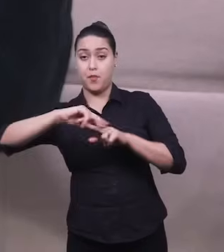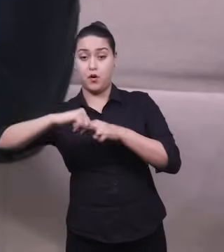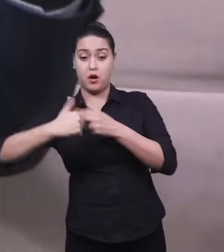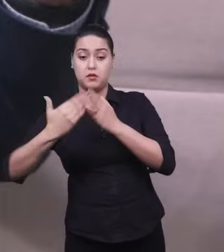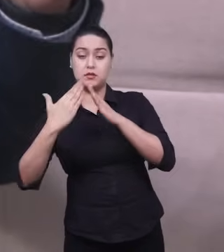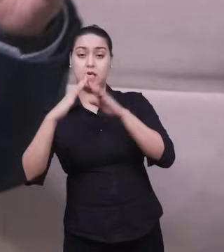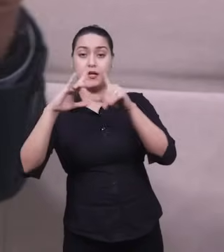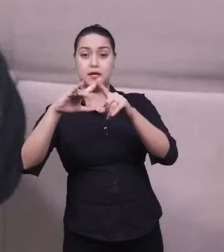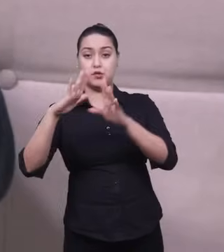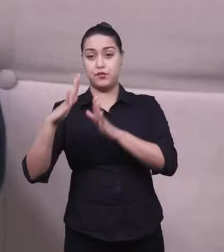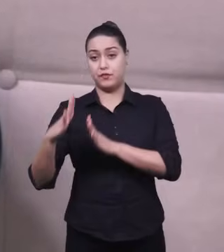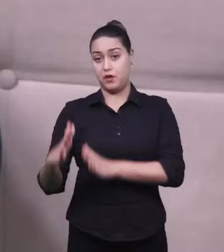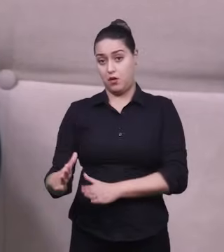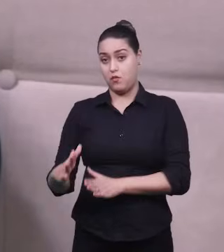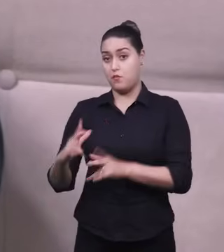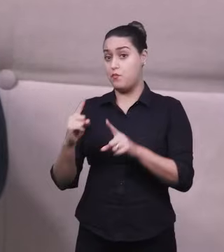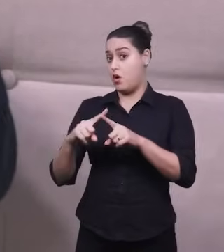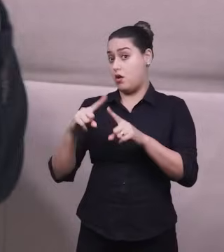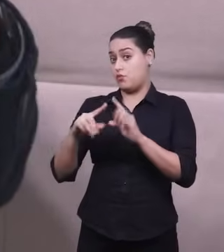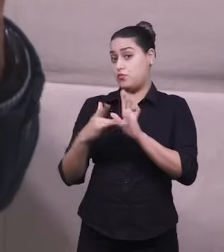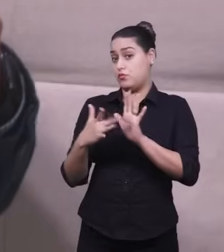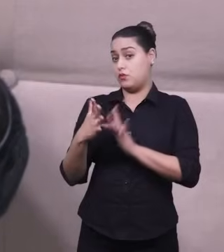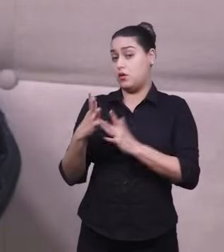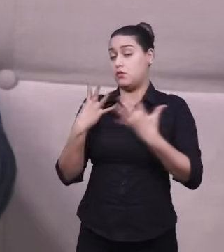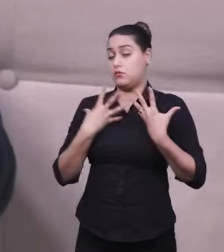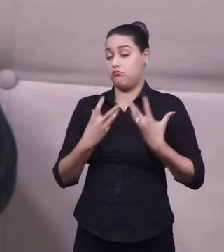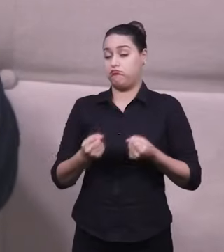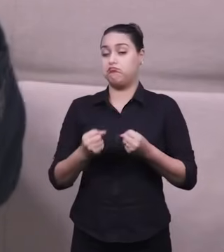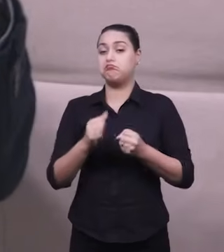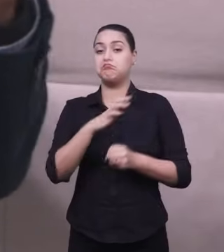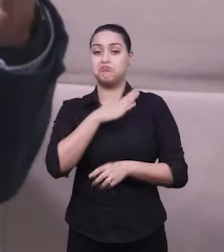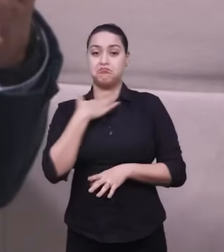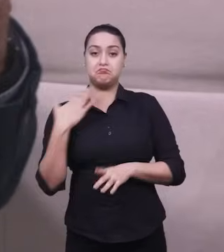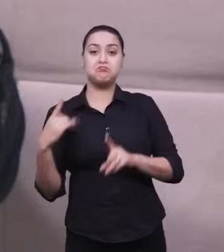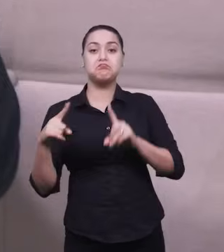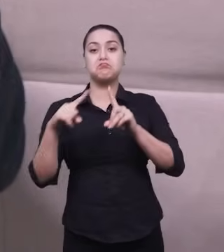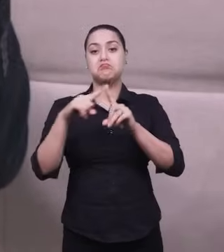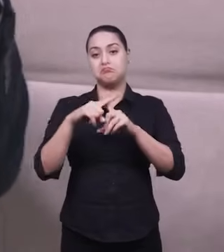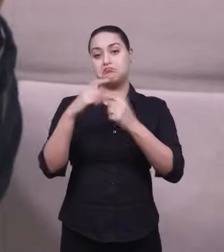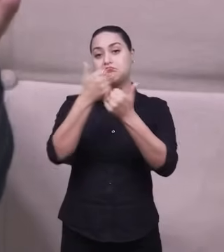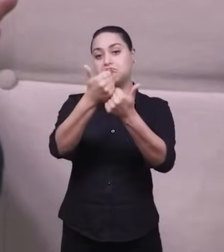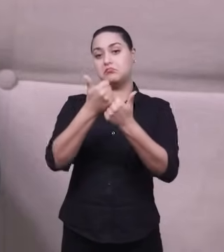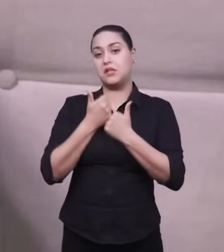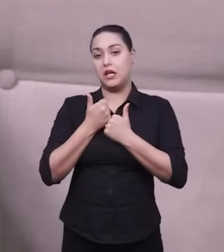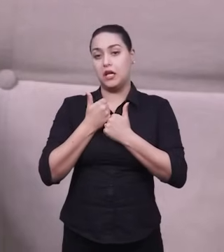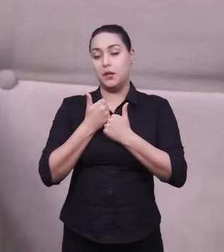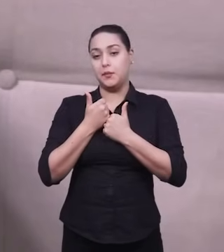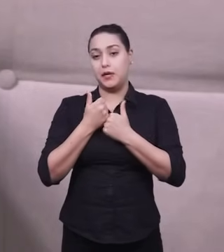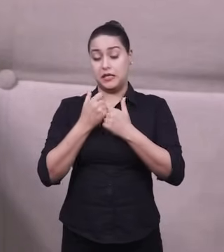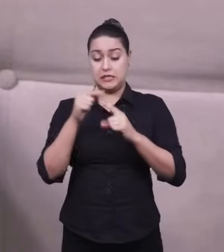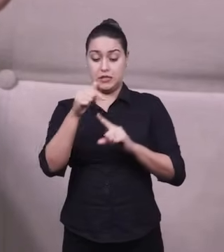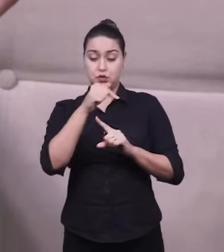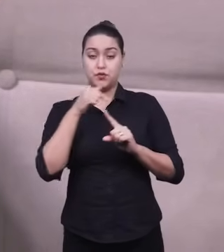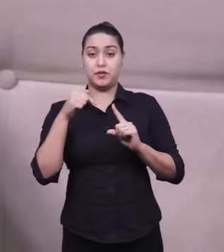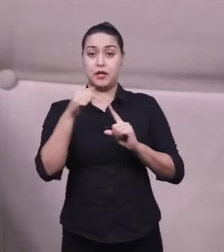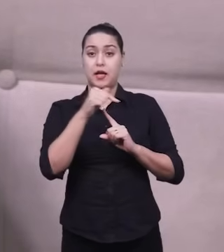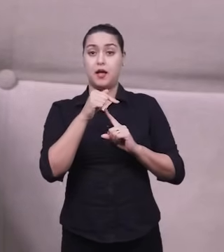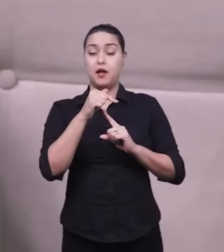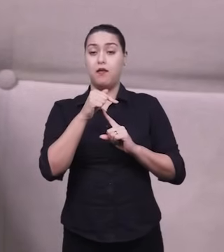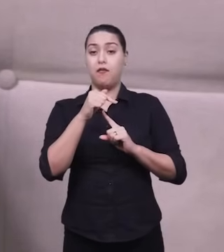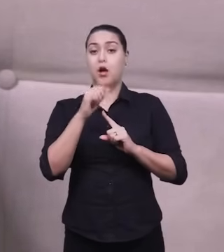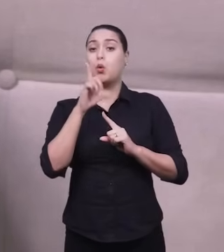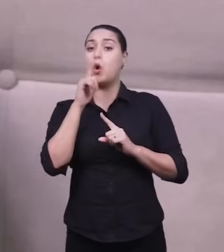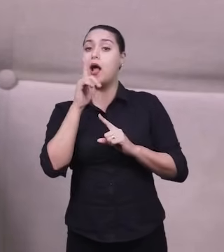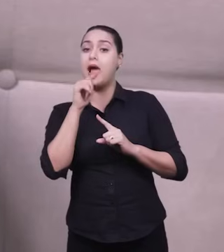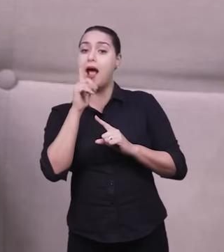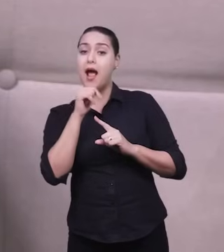é que a si mesmo se entregou para santificar, purificando com a água pela